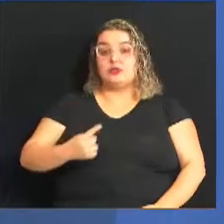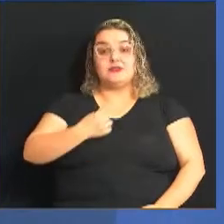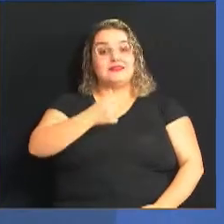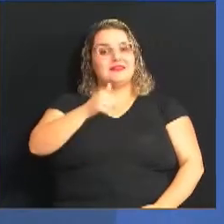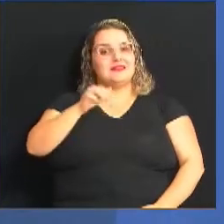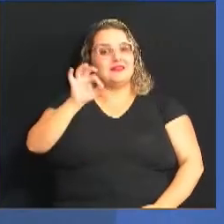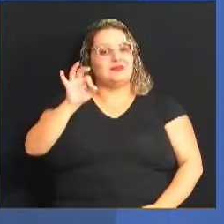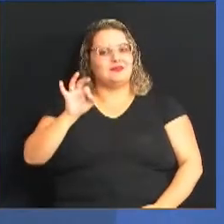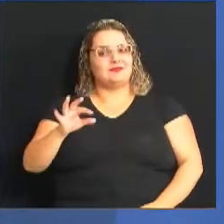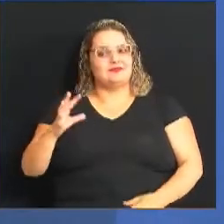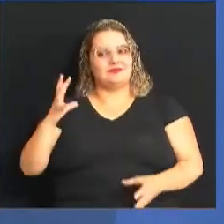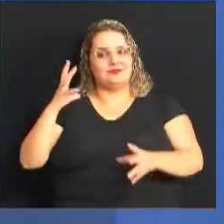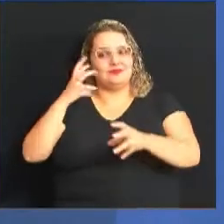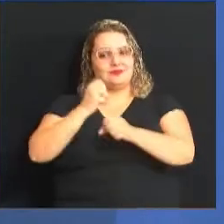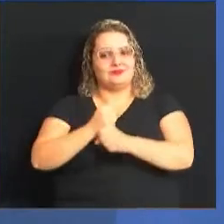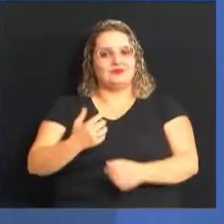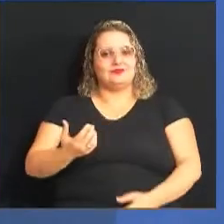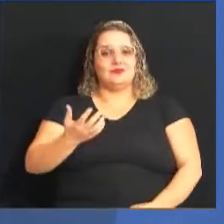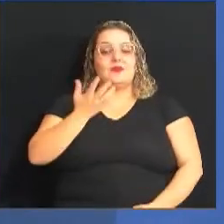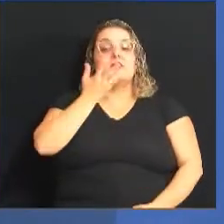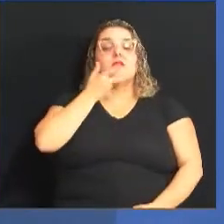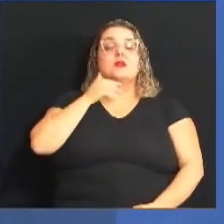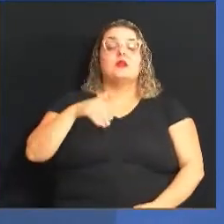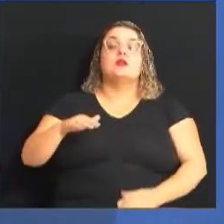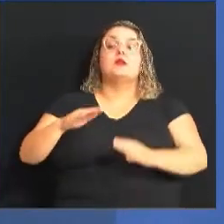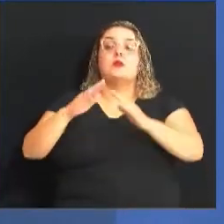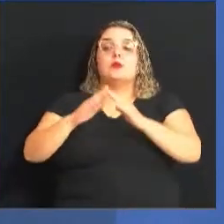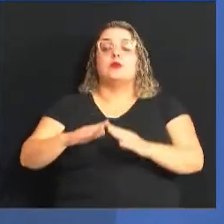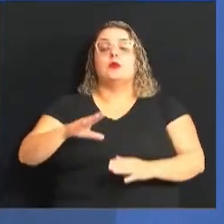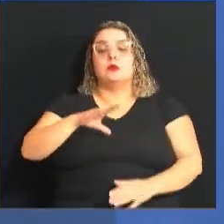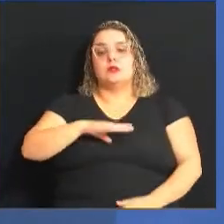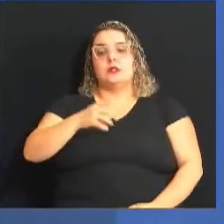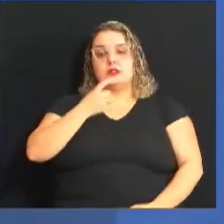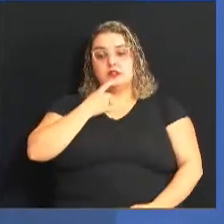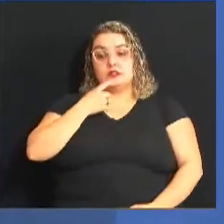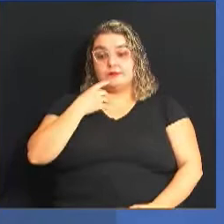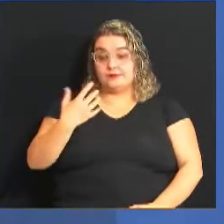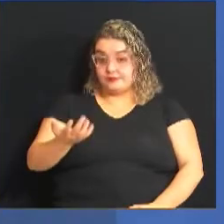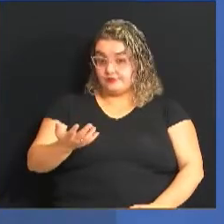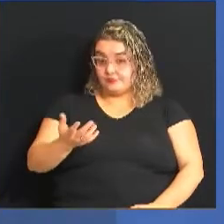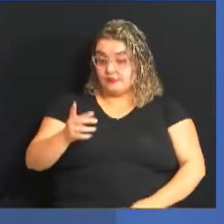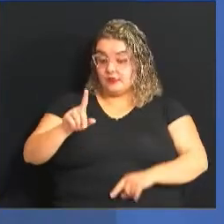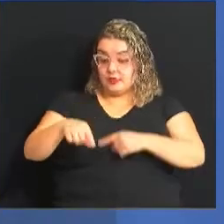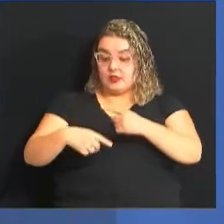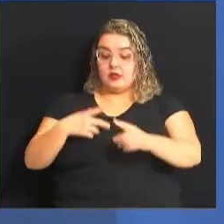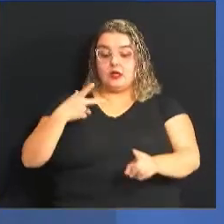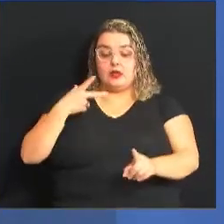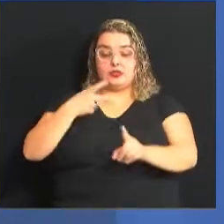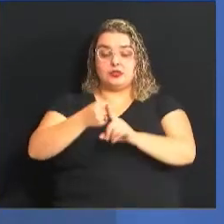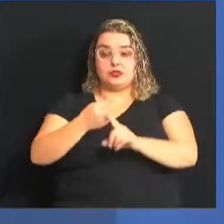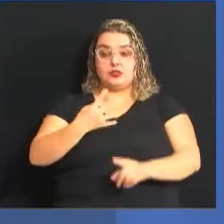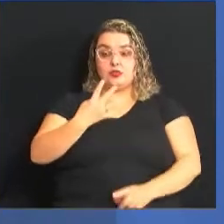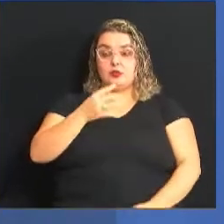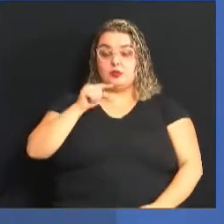cento do total das crianças que moram aqui na cidade de Campinas em relação as demais vacinas